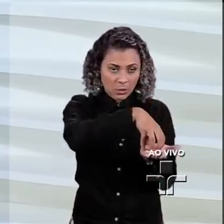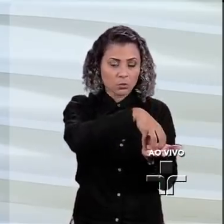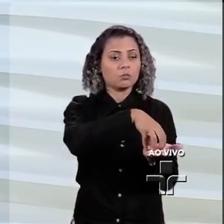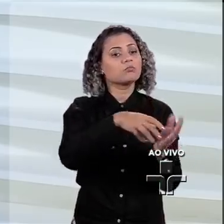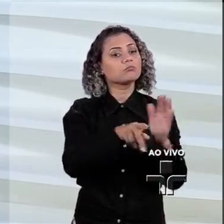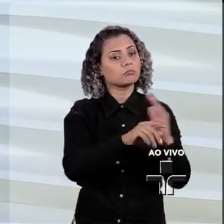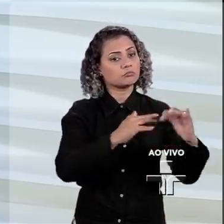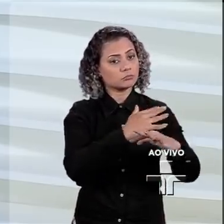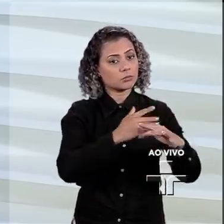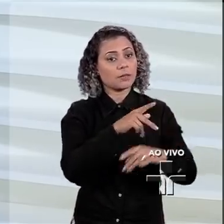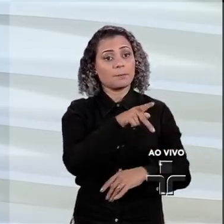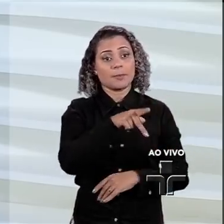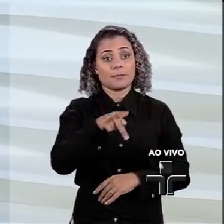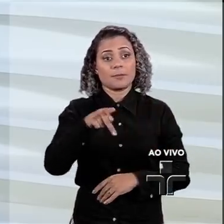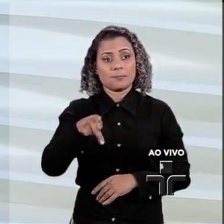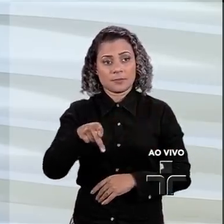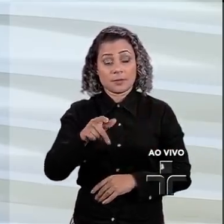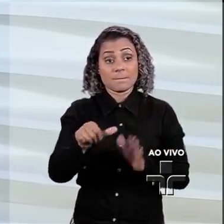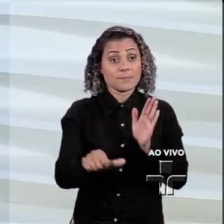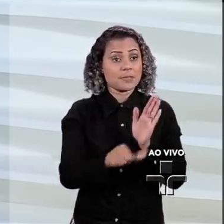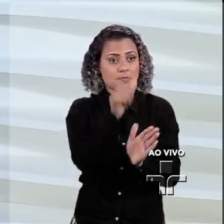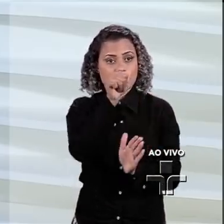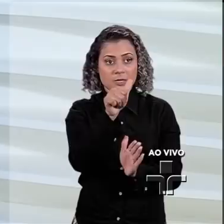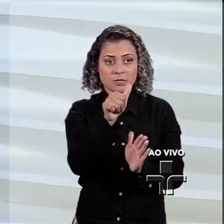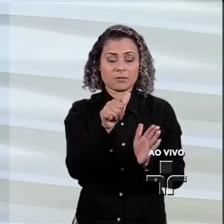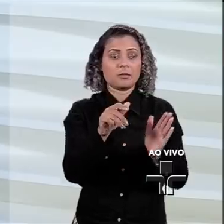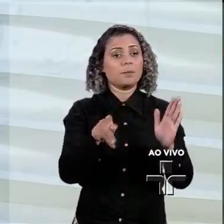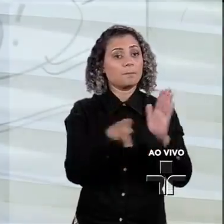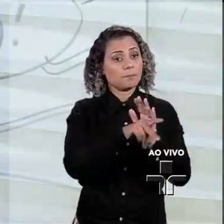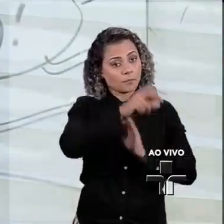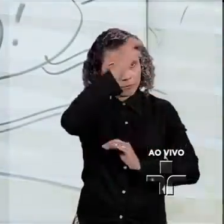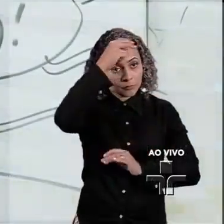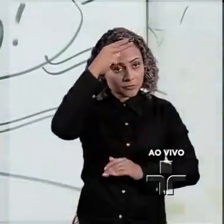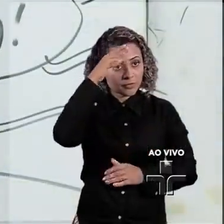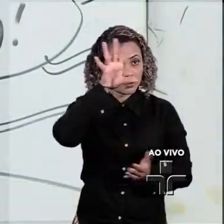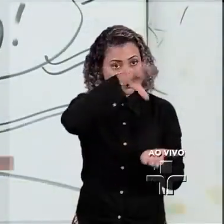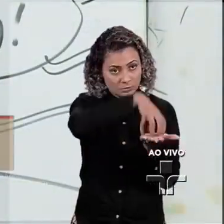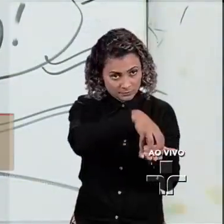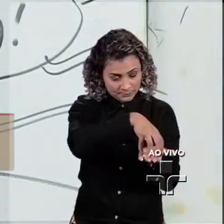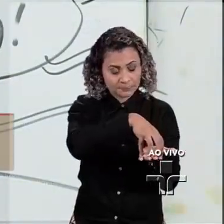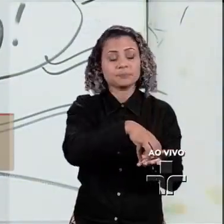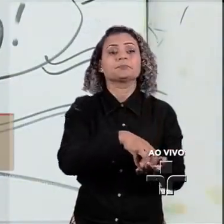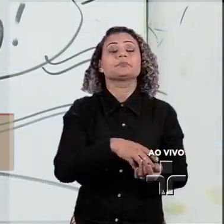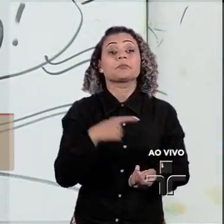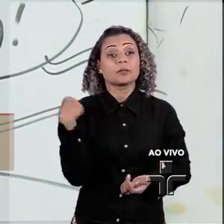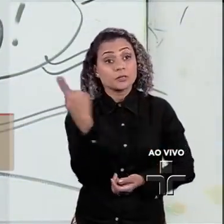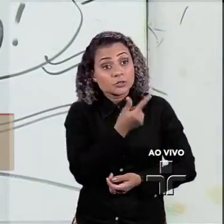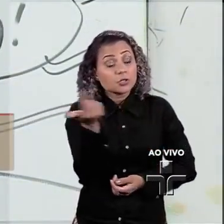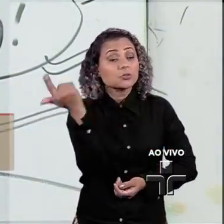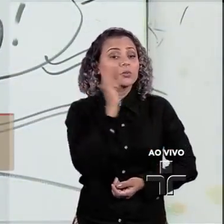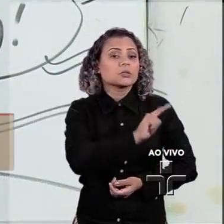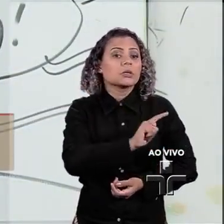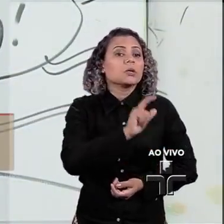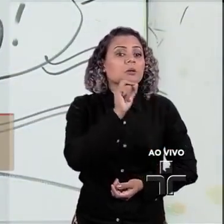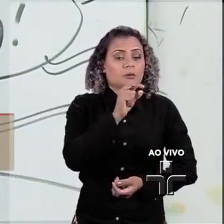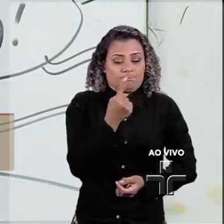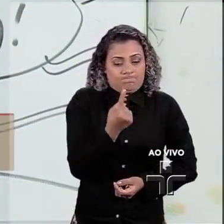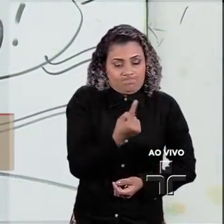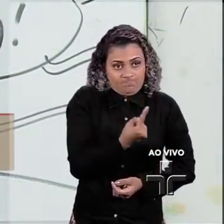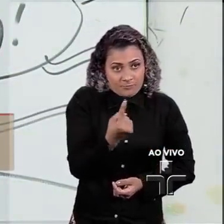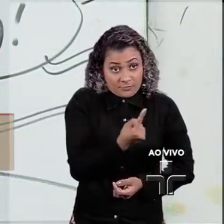do município, né? A primeira PPP de habitação municipal. A gente conseguiu, nessa